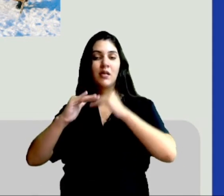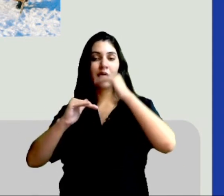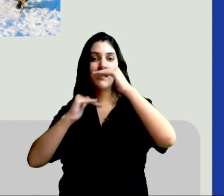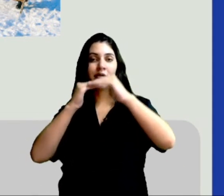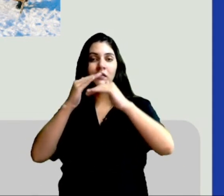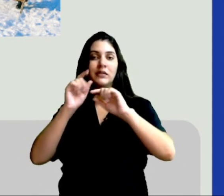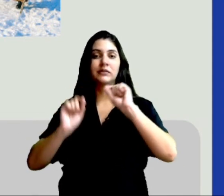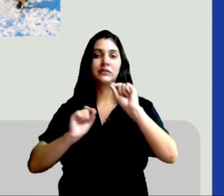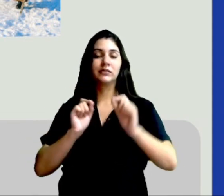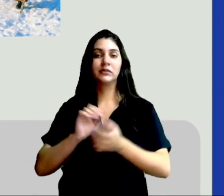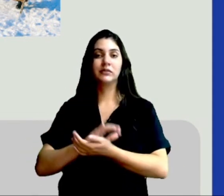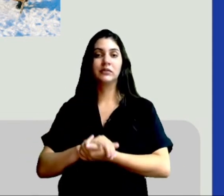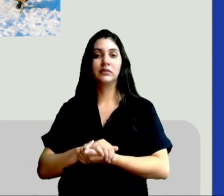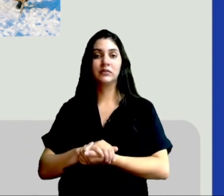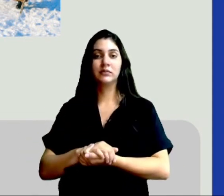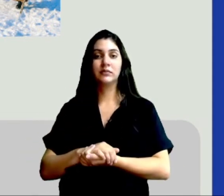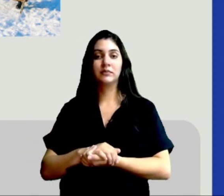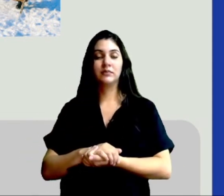da